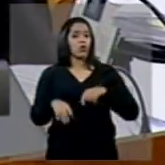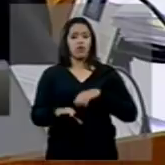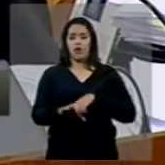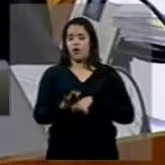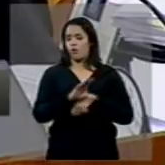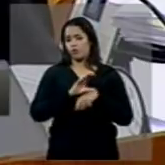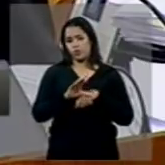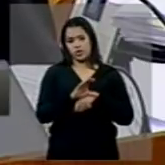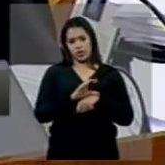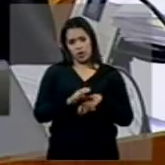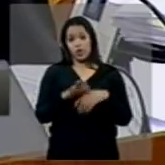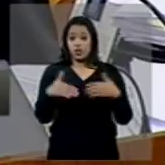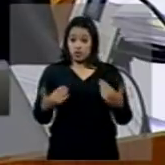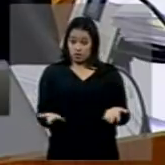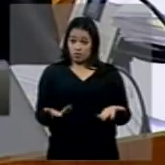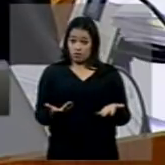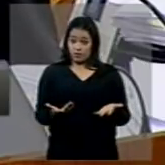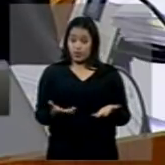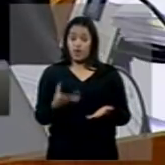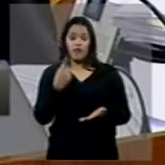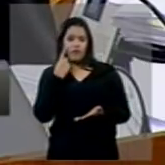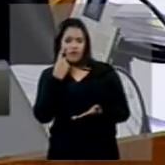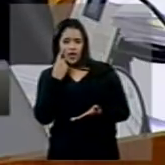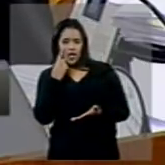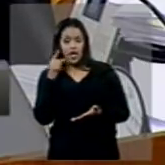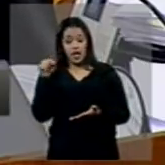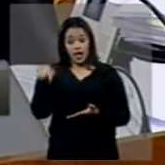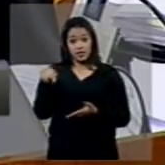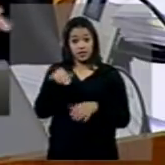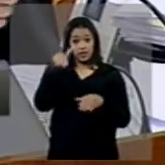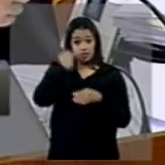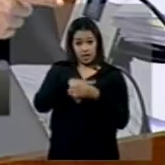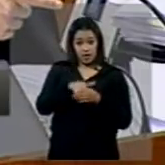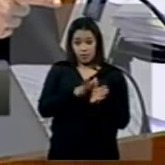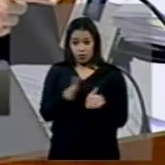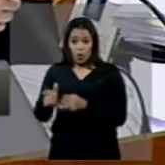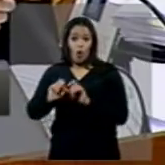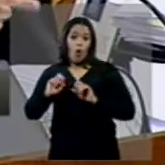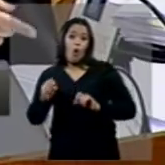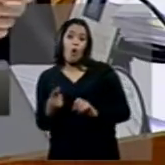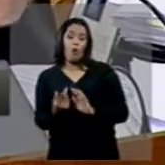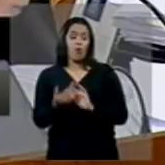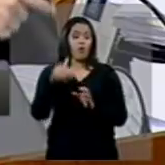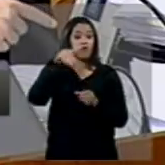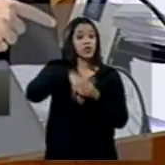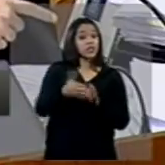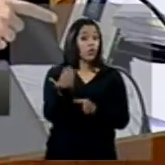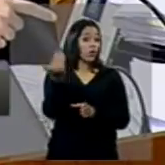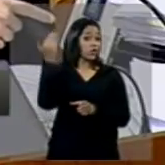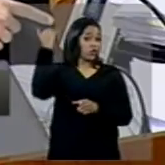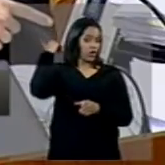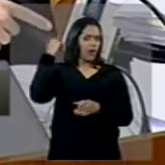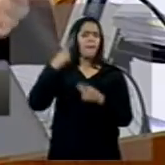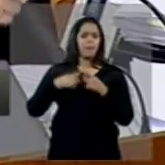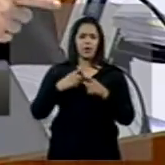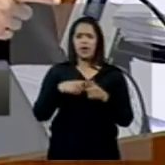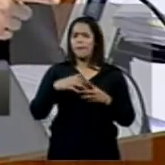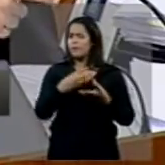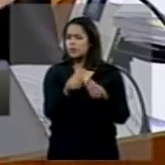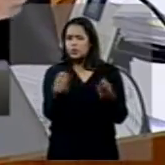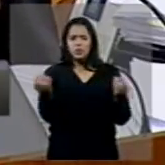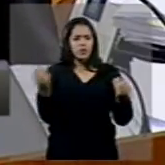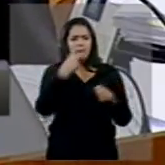de cancelamento, seja nessas eleições, seja nas anteriores, onde também milhões de eleitores